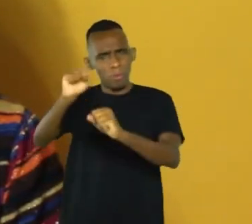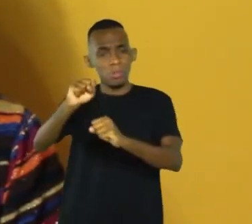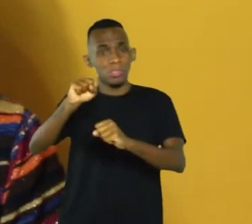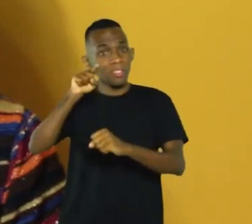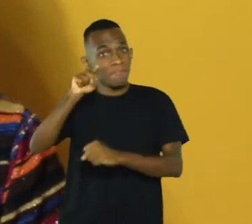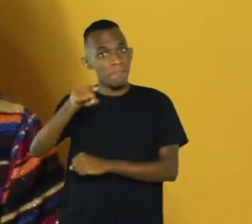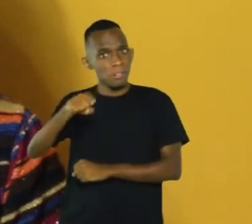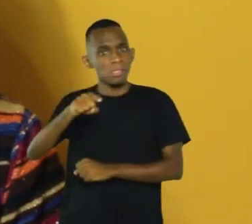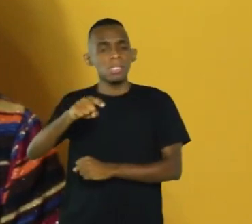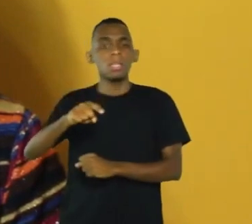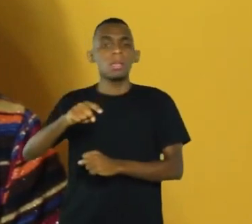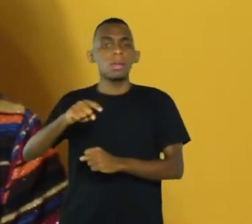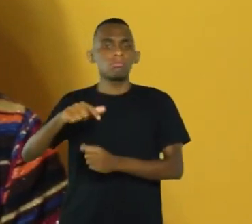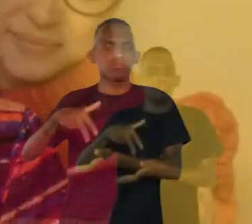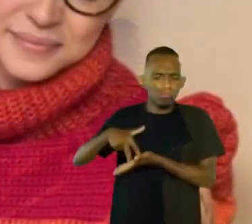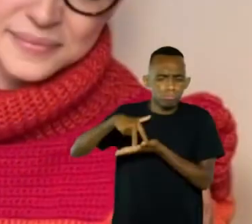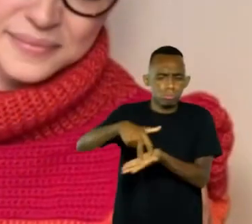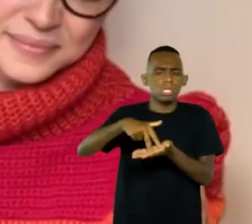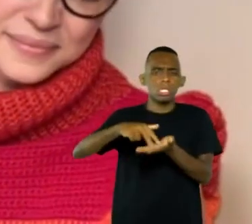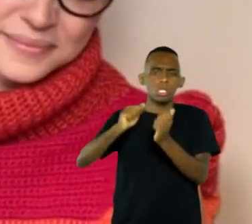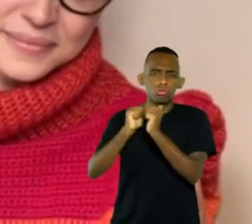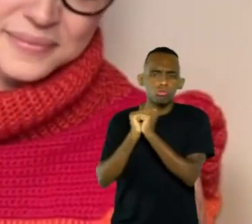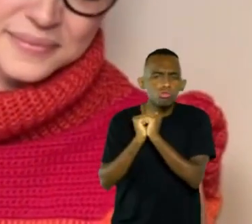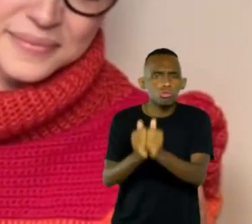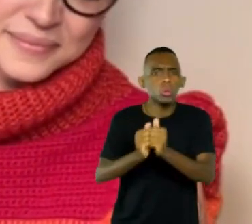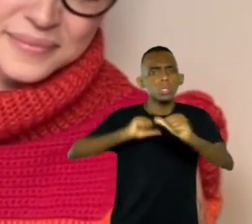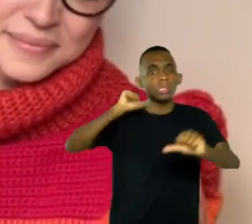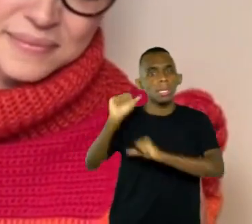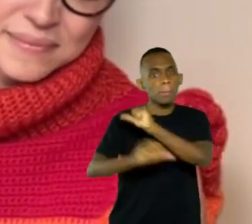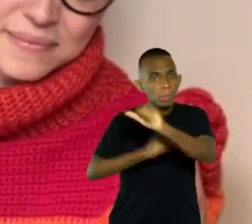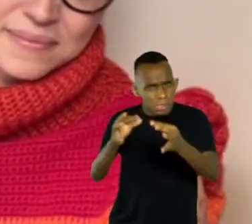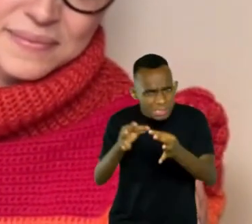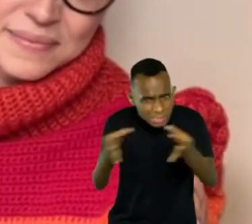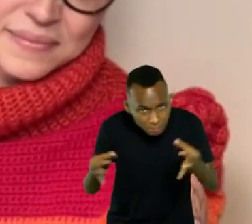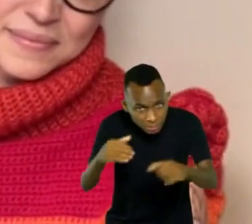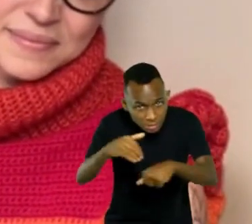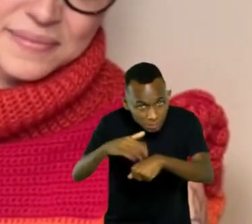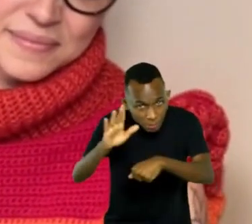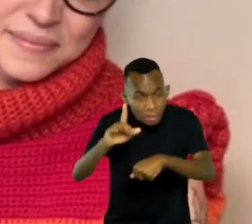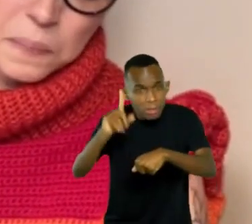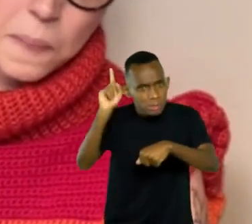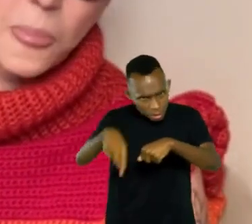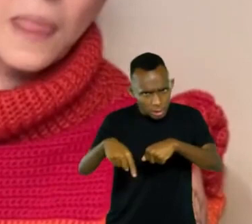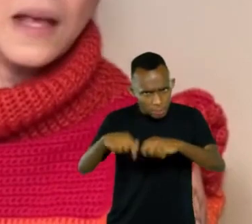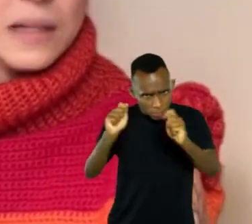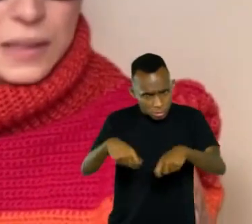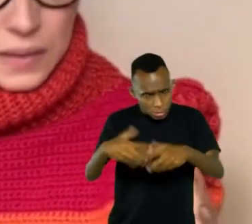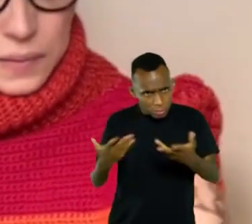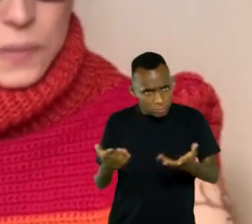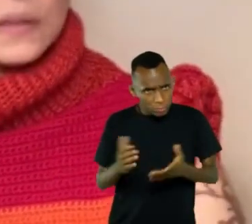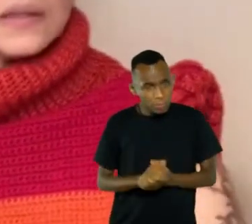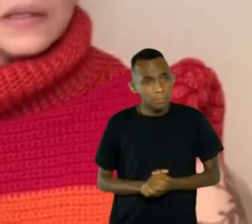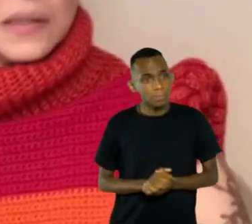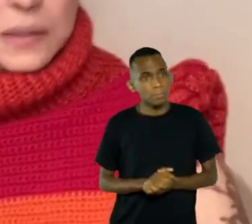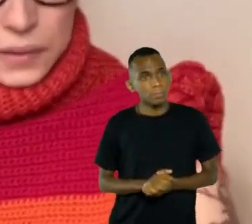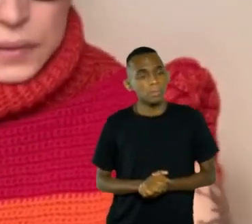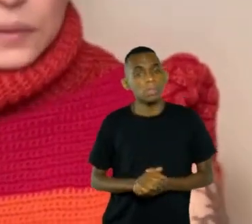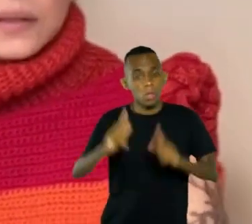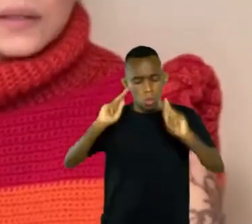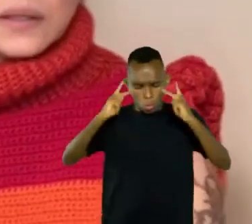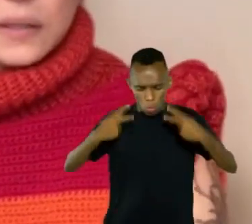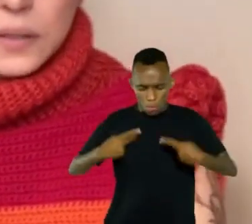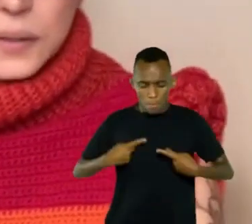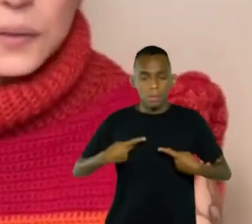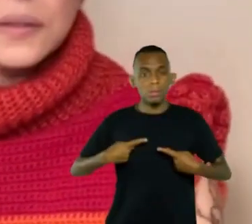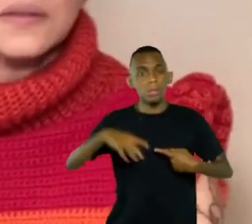seguir junto as mudanças com mais simplicidade? Pode ser isso também? Mais humanidade aprendida